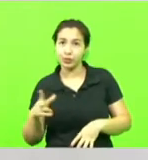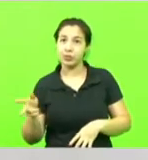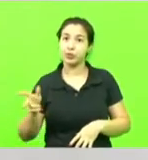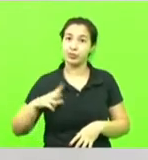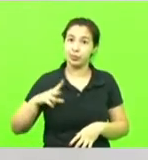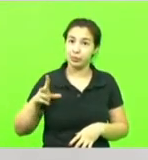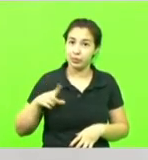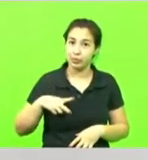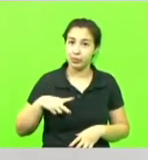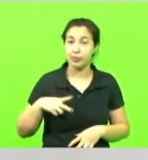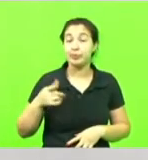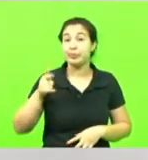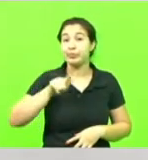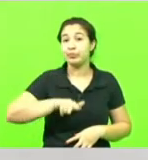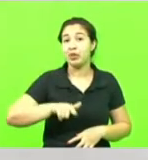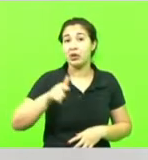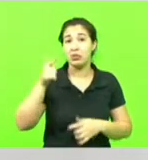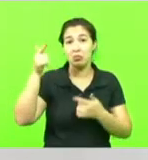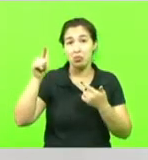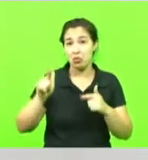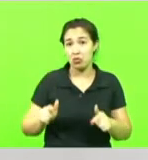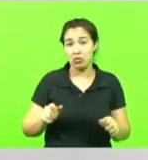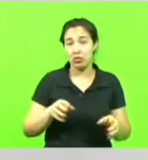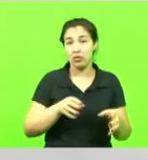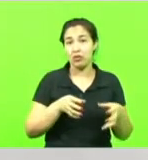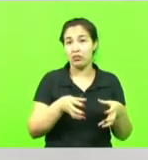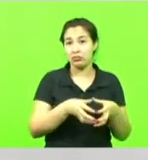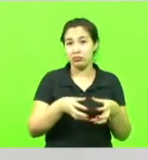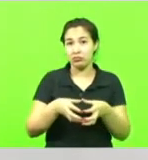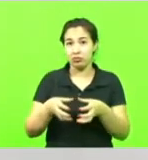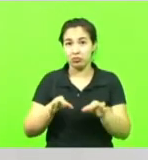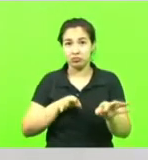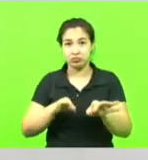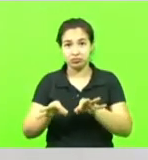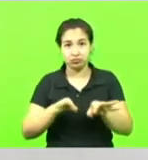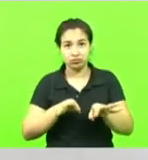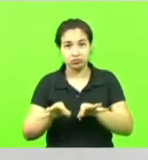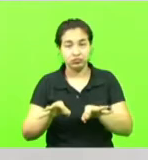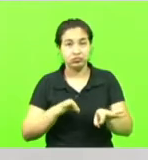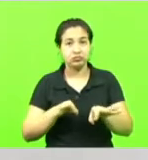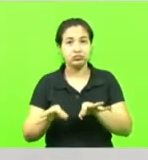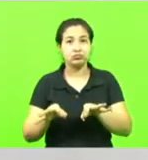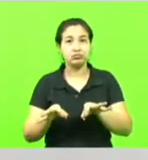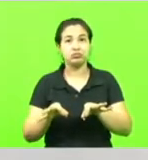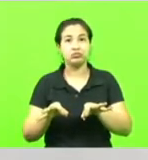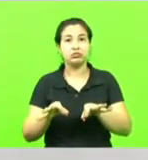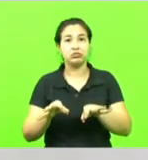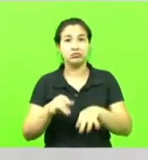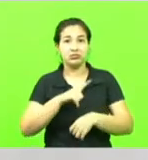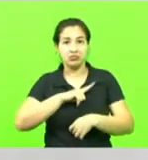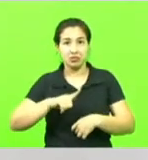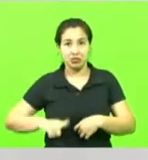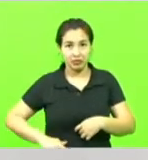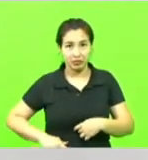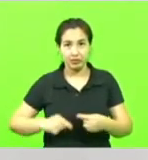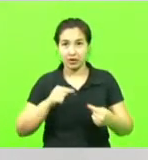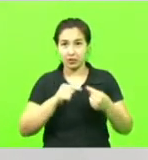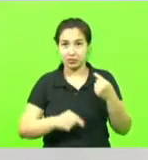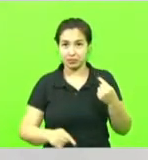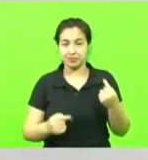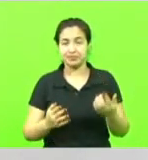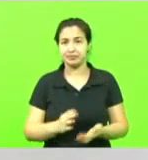bem como outras organizações não governamentais. O que que é organizações